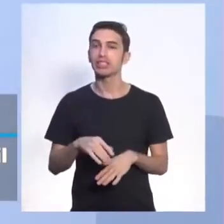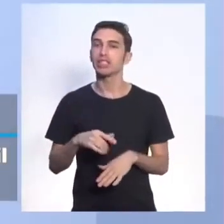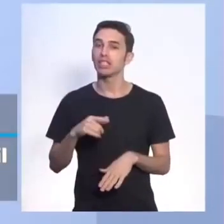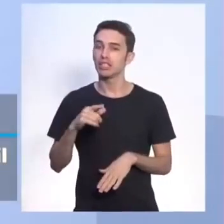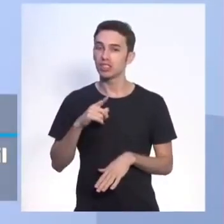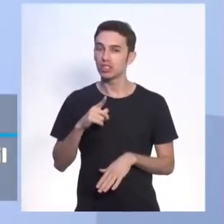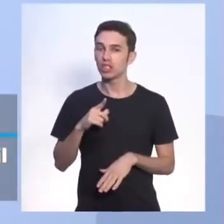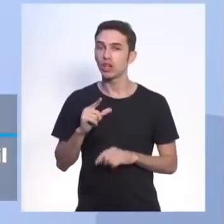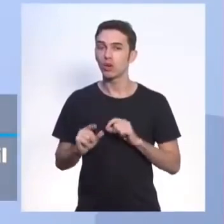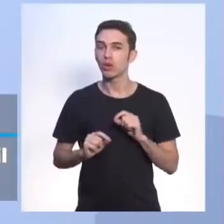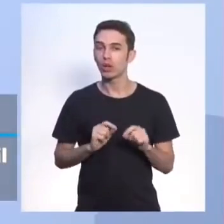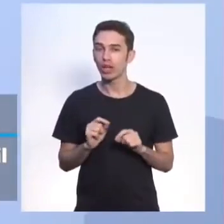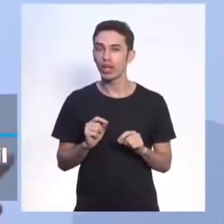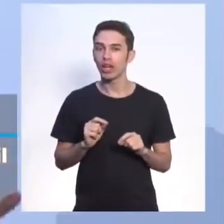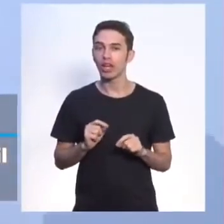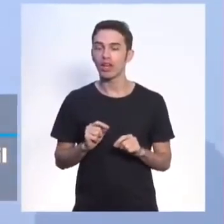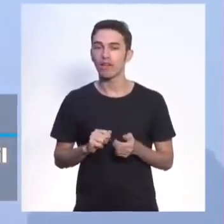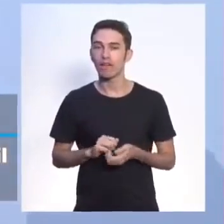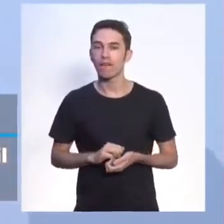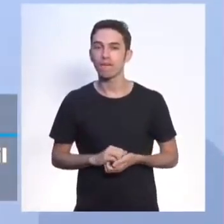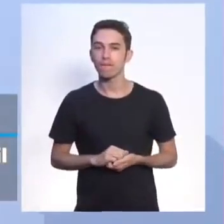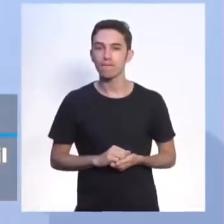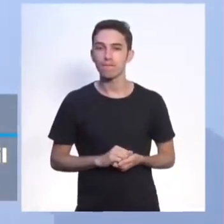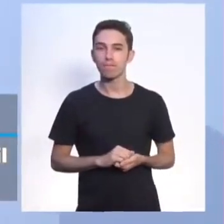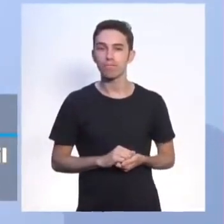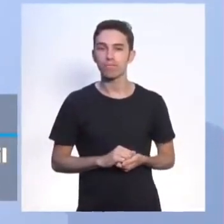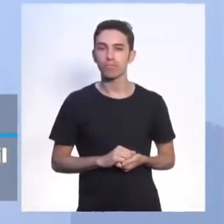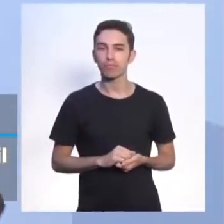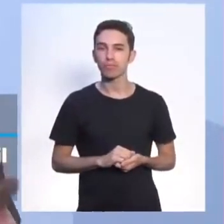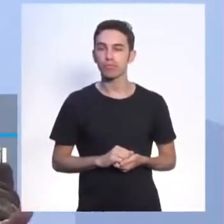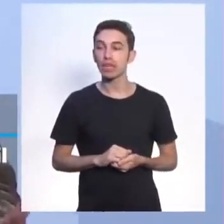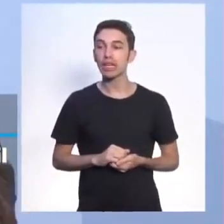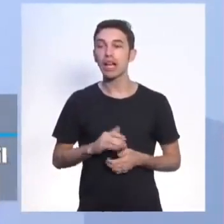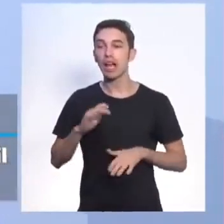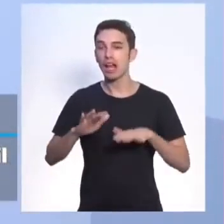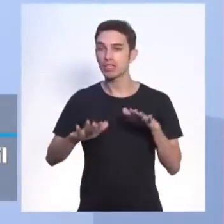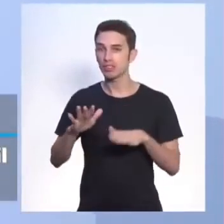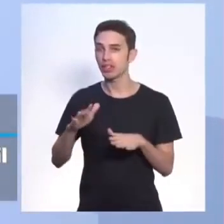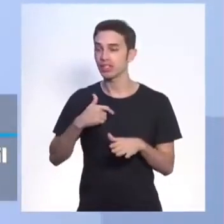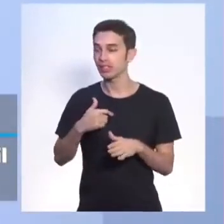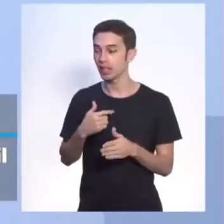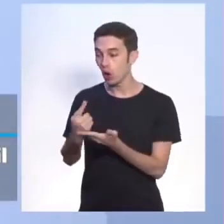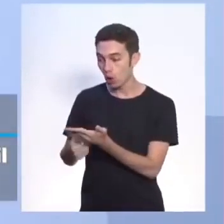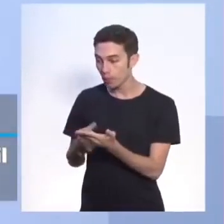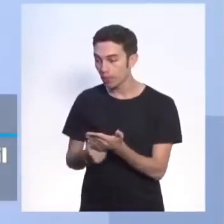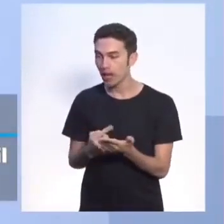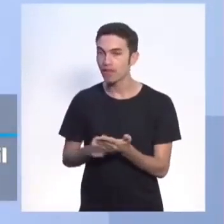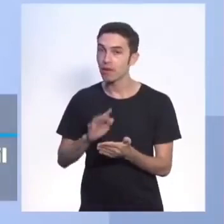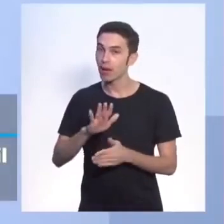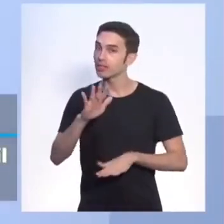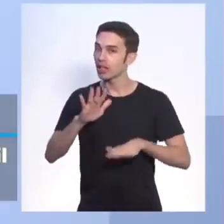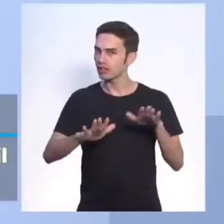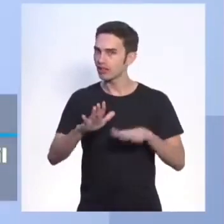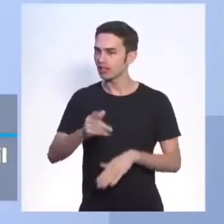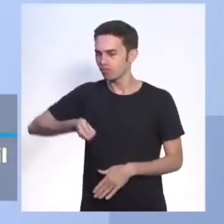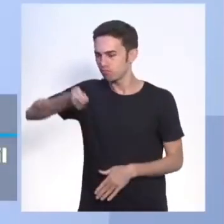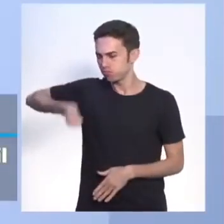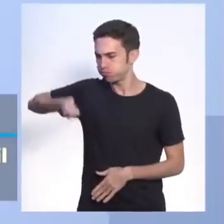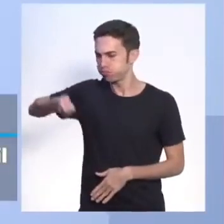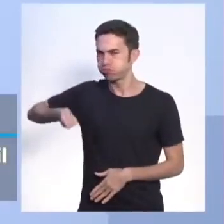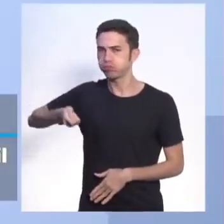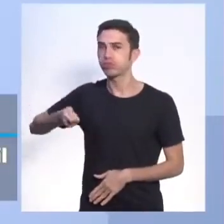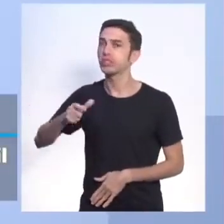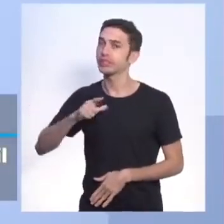arranjos eram realizados de maneira forçada. O voto naquela época não tinha toda